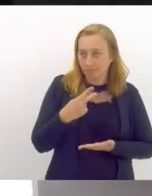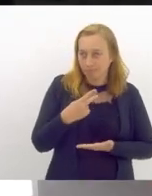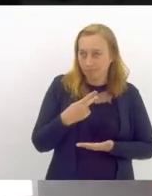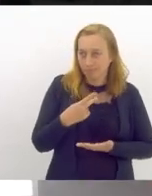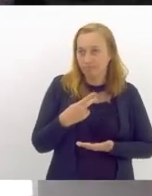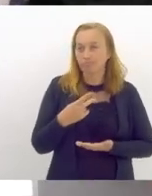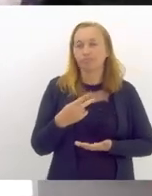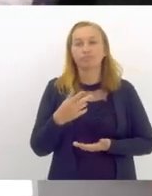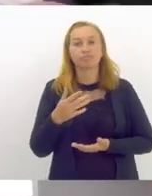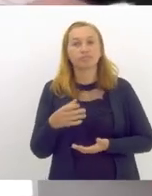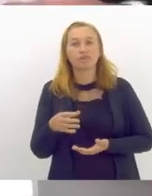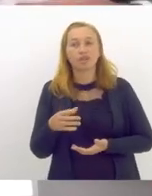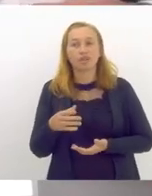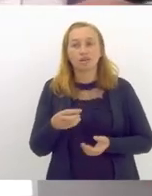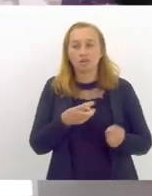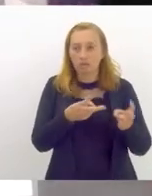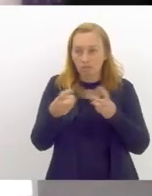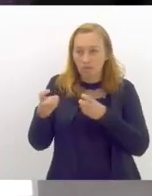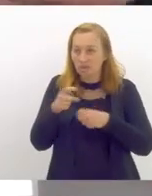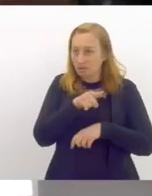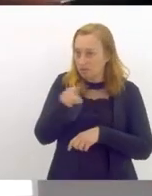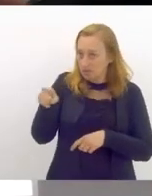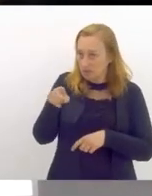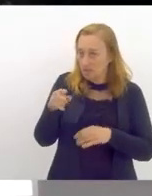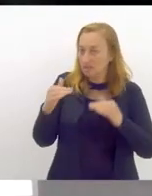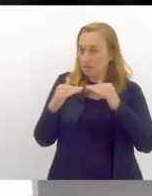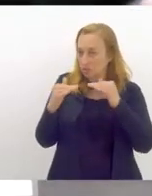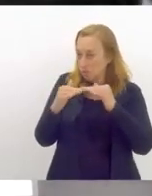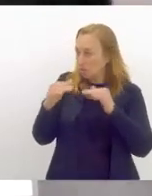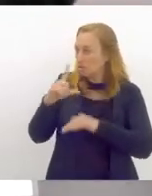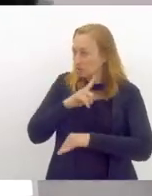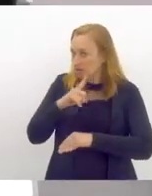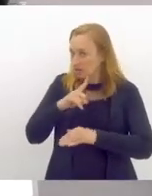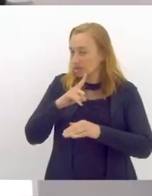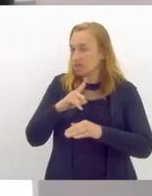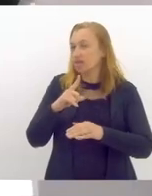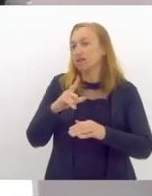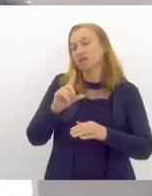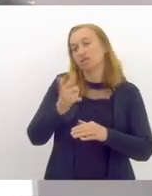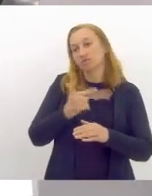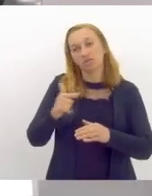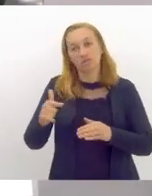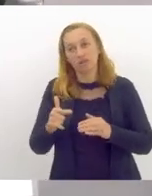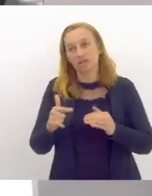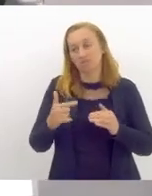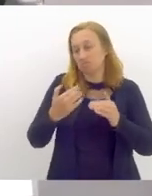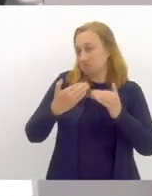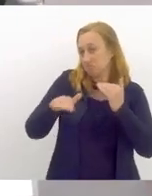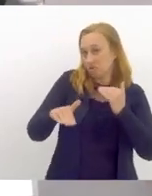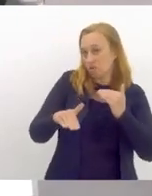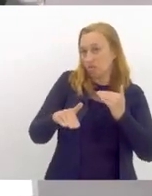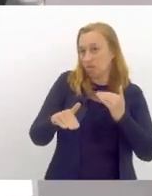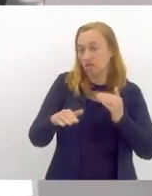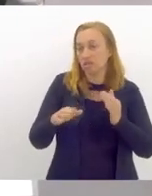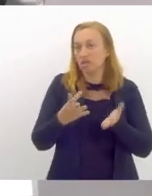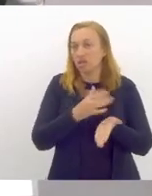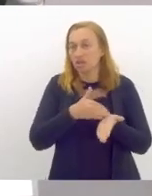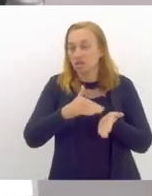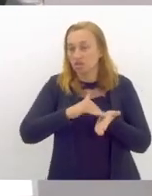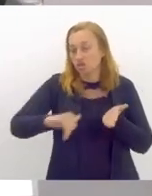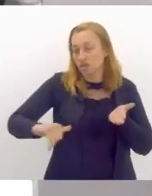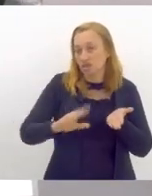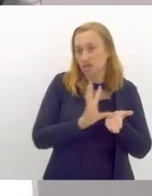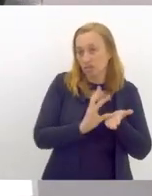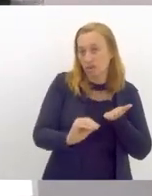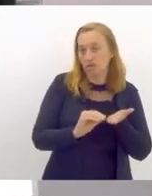que a gente vai ouvir vocês se vocês não chegasse a um acordo que a gente não ia voltar que a gente era de pauta mas eu participei de um acordo